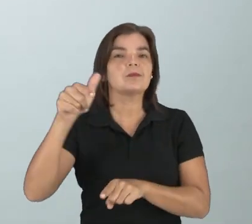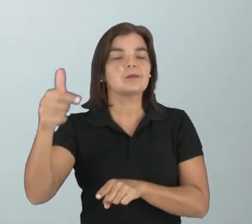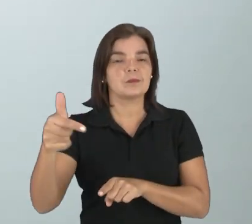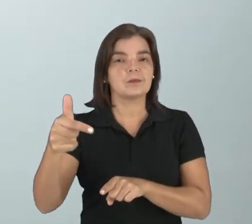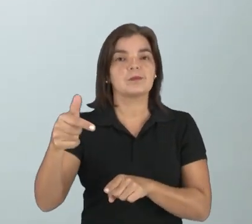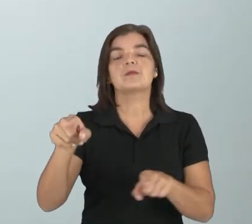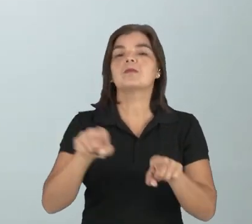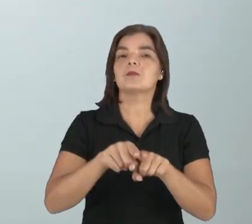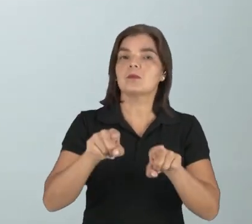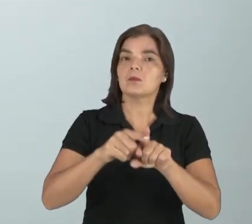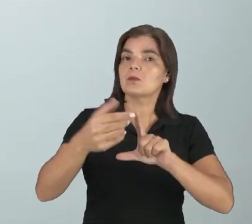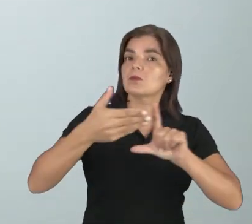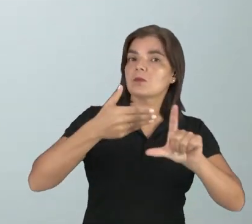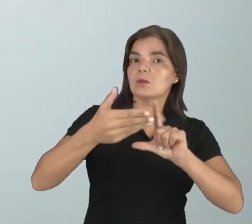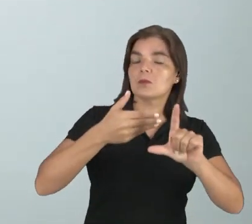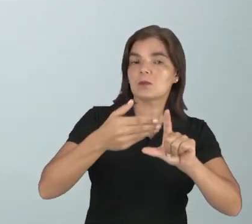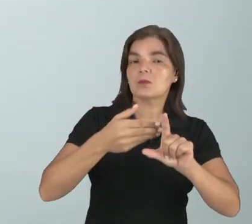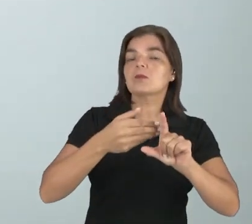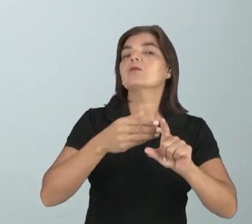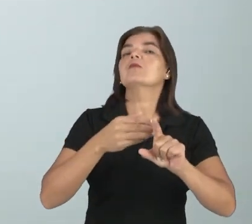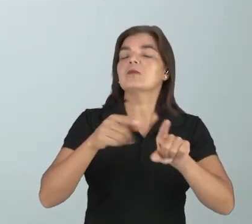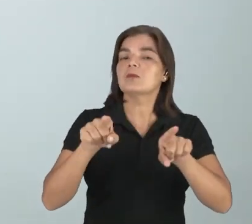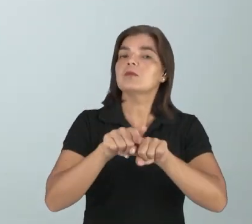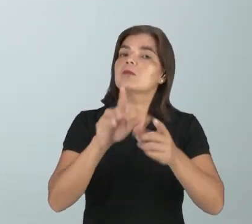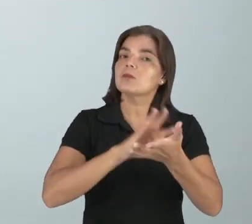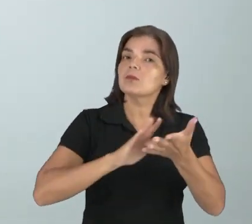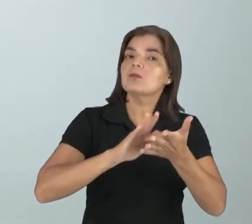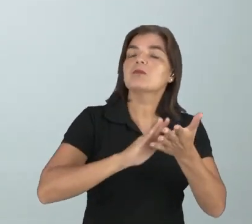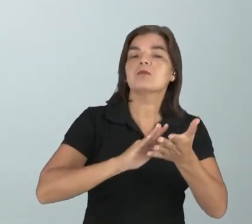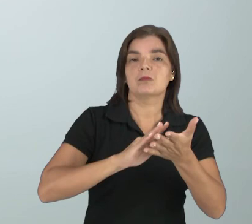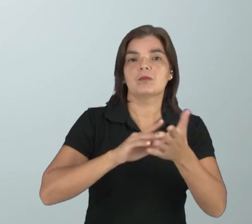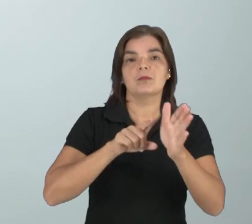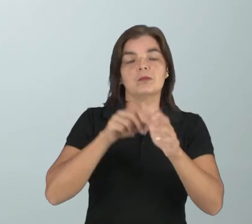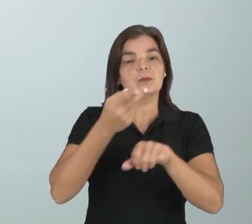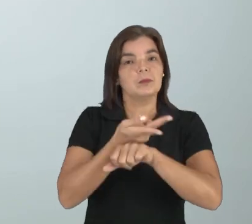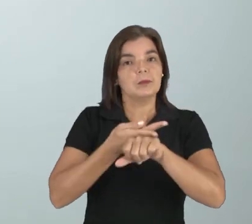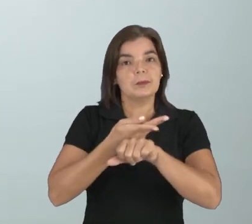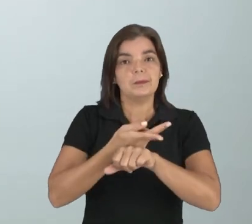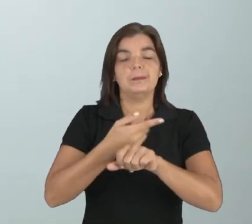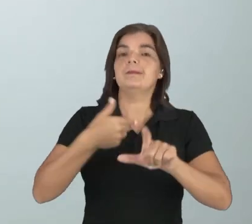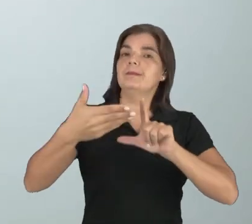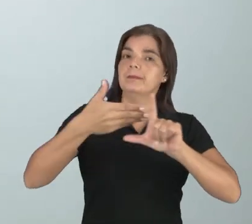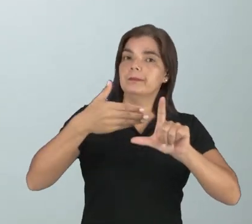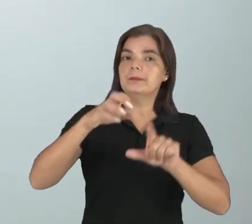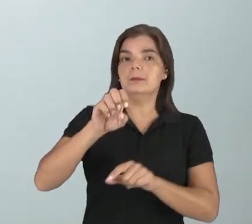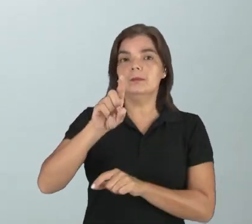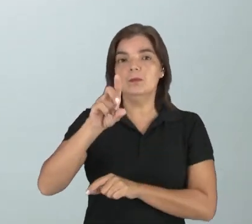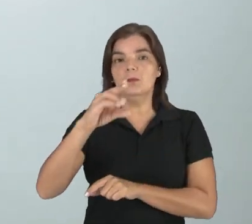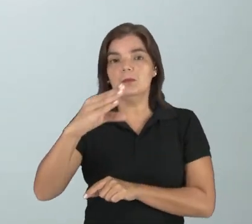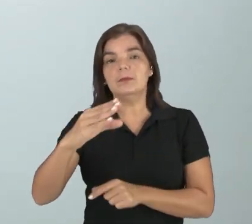outros canais e plataformas digitais que você pode procurar. Mas não deixe de acessar